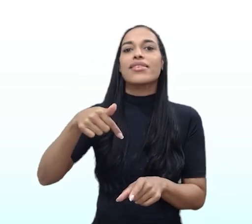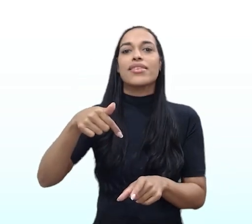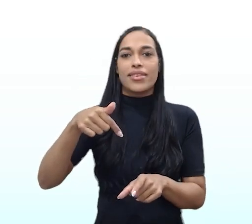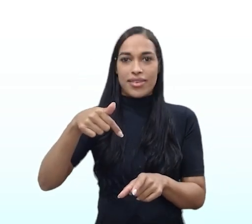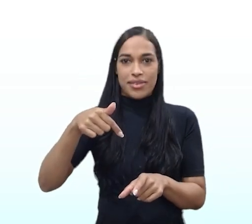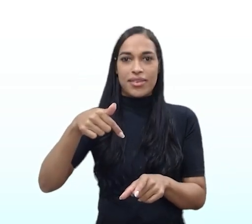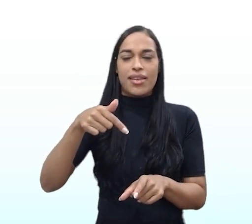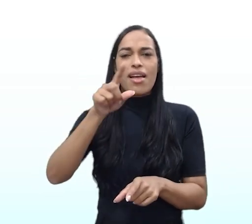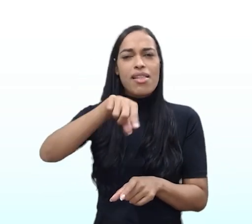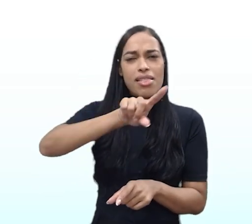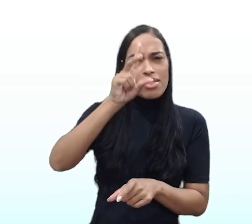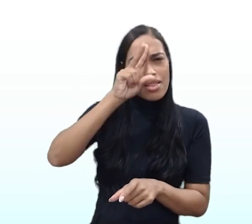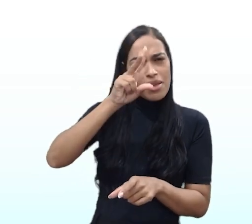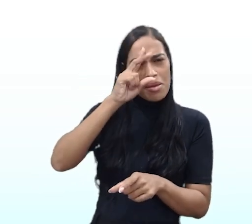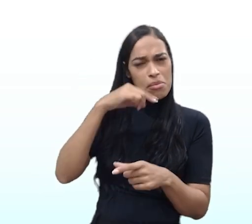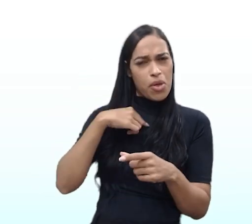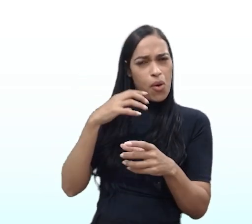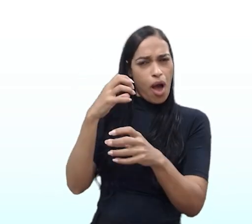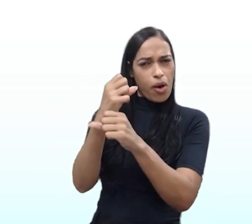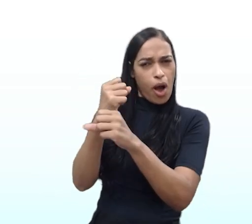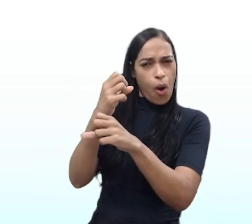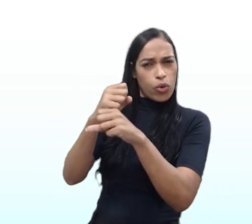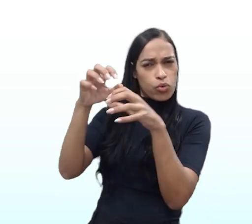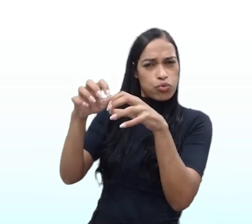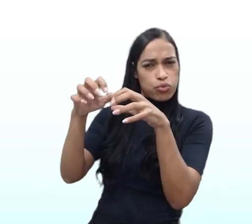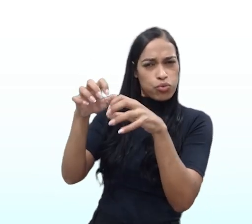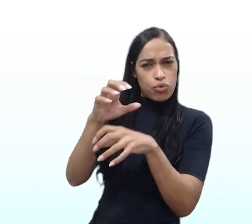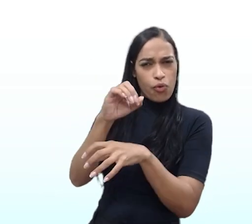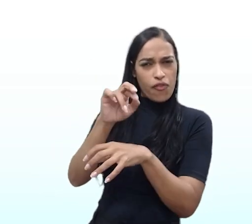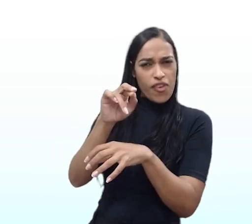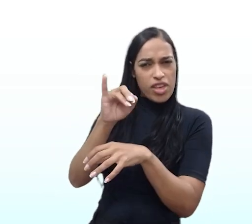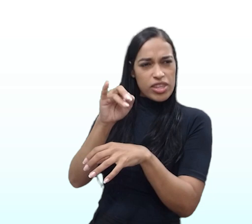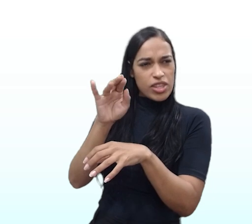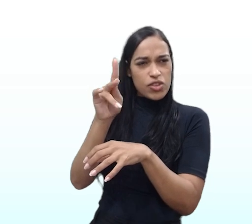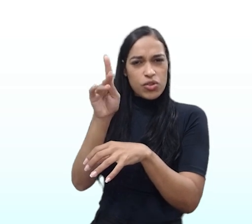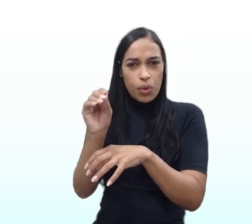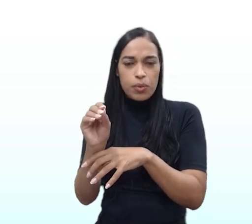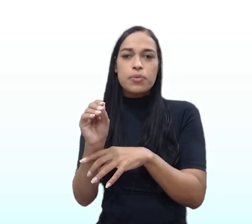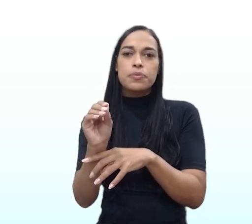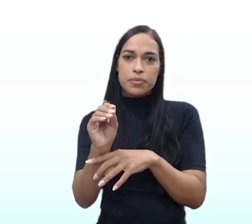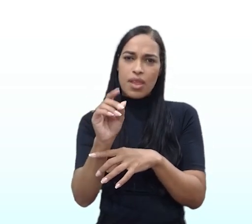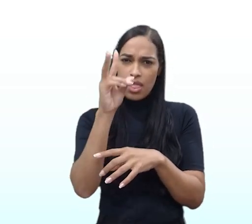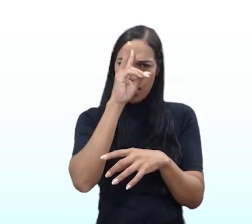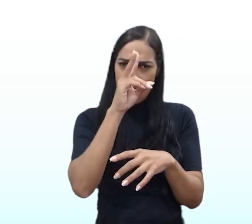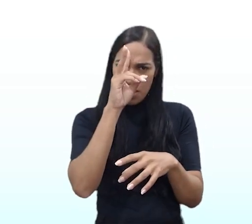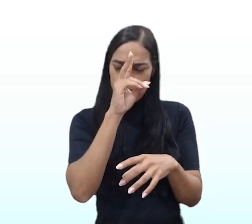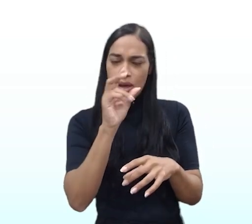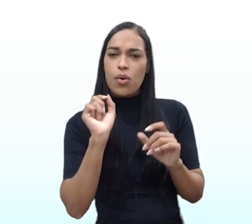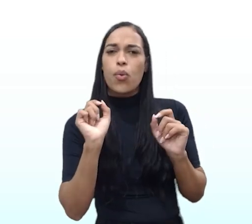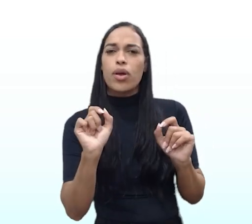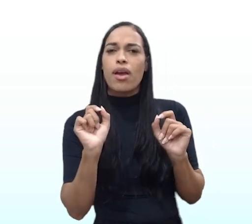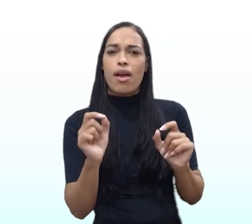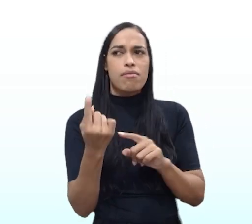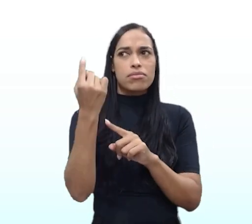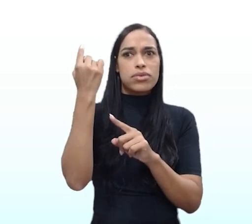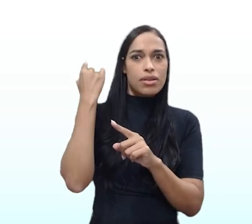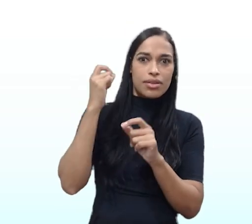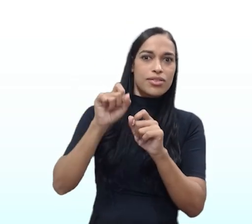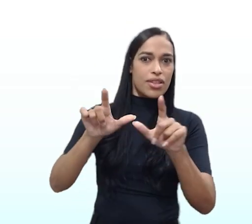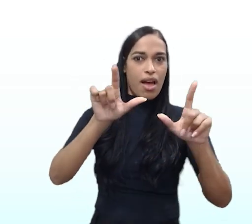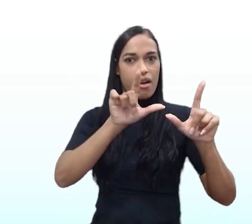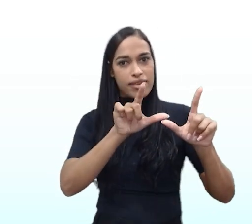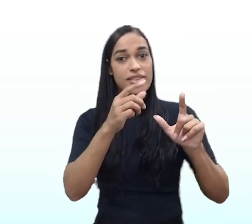aquela operação do chuveirinho. Lembra dela? Lembra não? Então olha no slide aí o que é chuveirinho. Ó. 3 vezes X